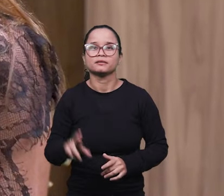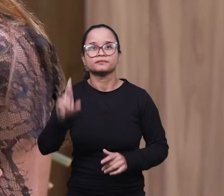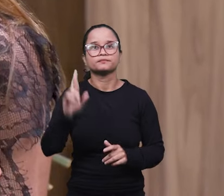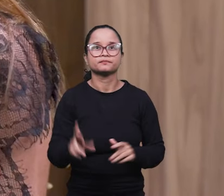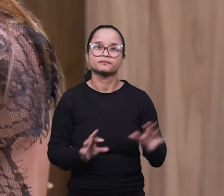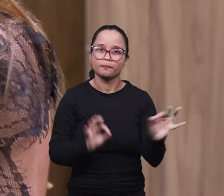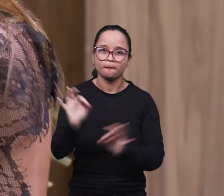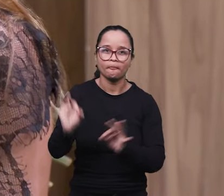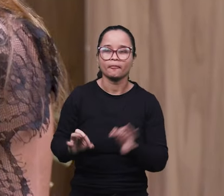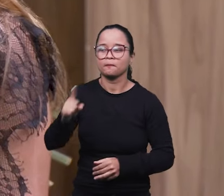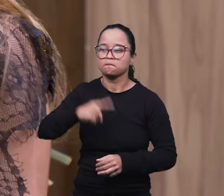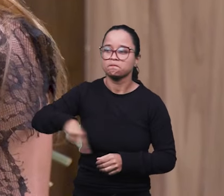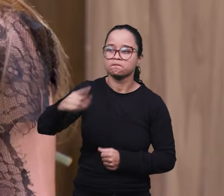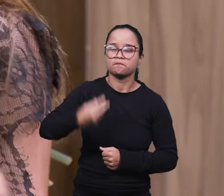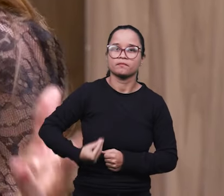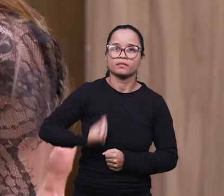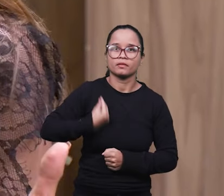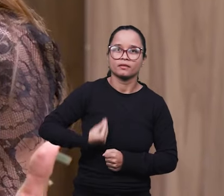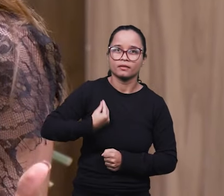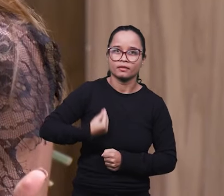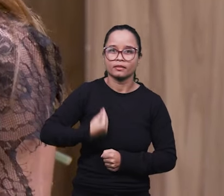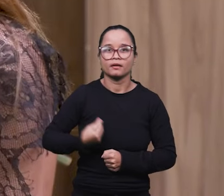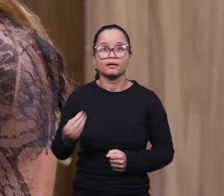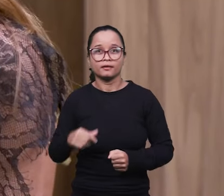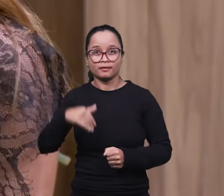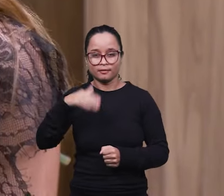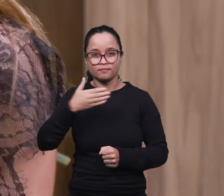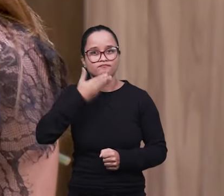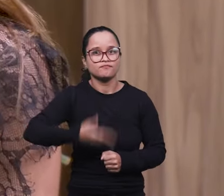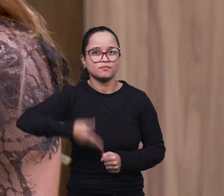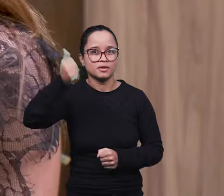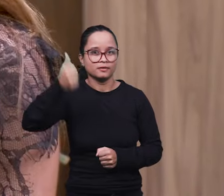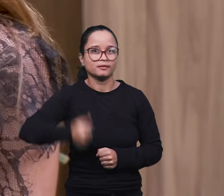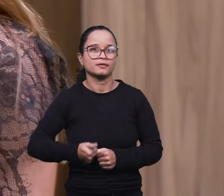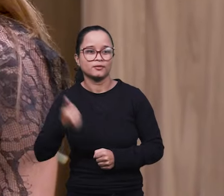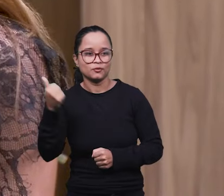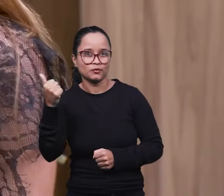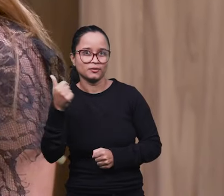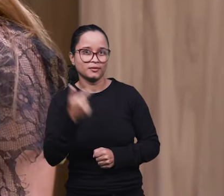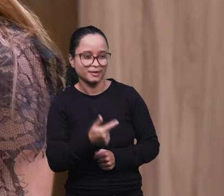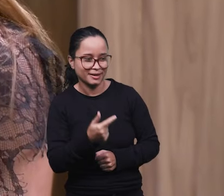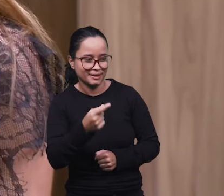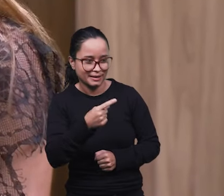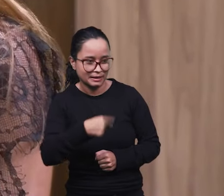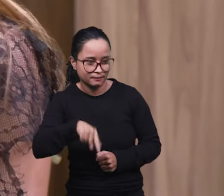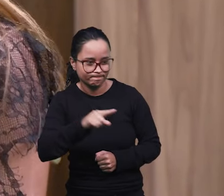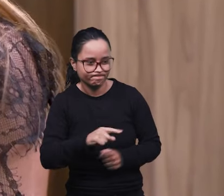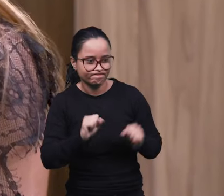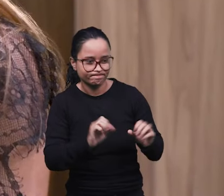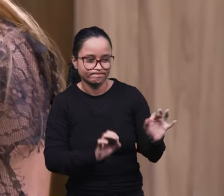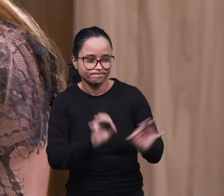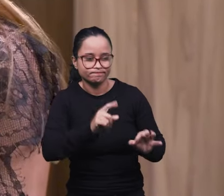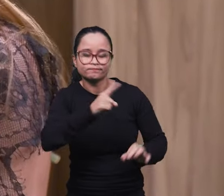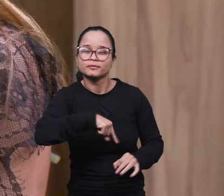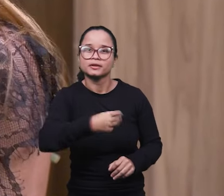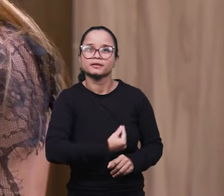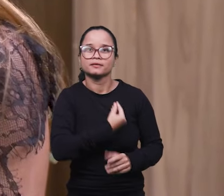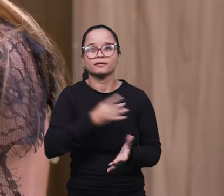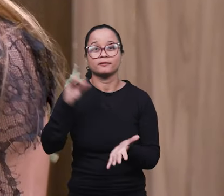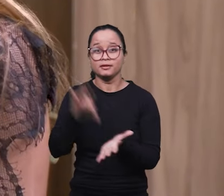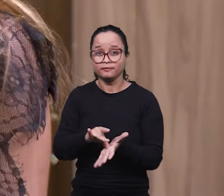planos para as nossas vidas eles são infinitamente maiores e melhores do que aqueles que a gente podia traçar para nós mesmos e e